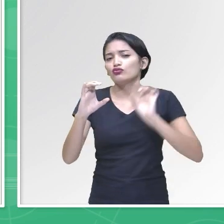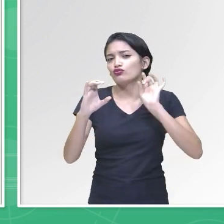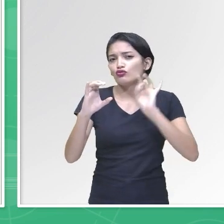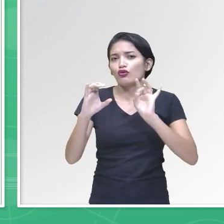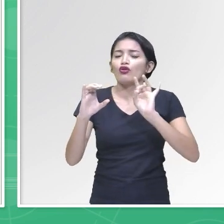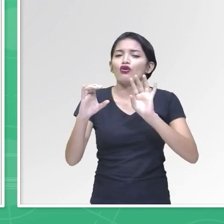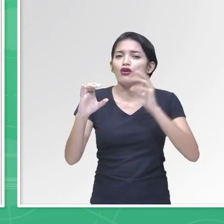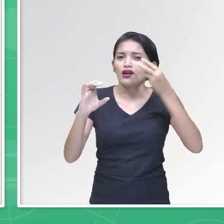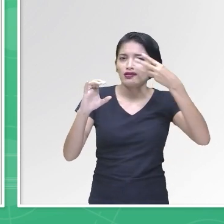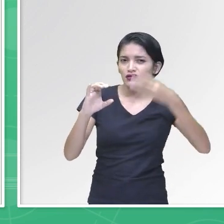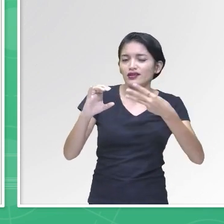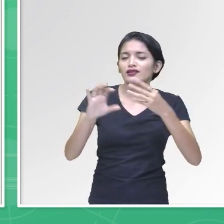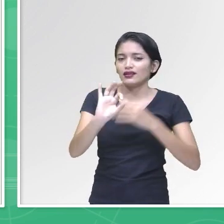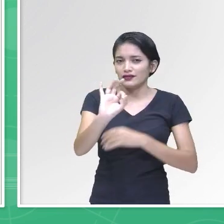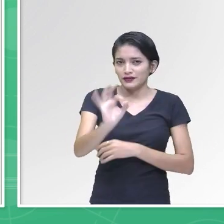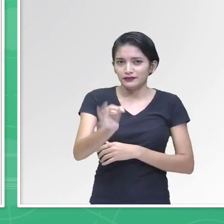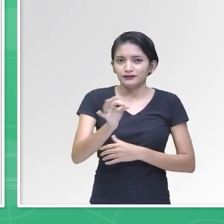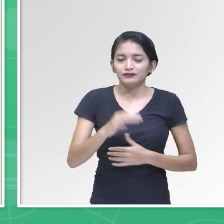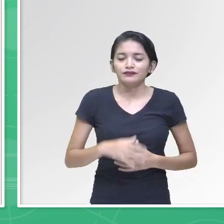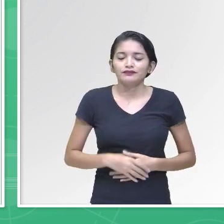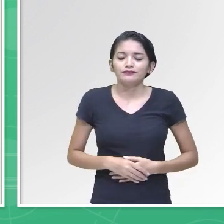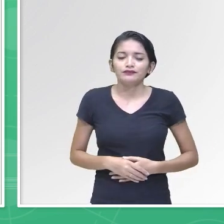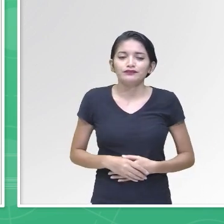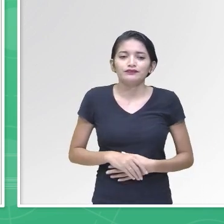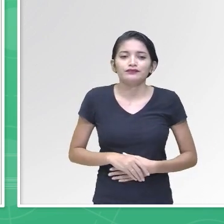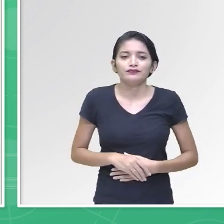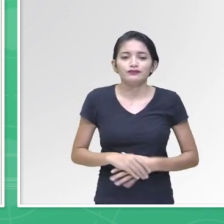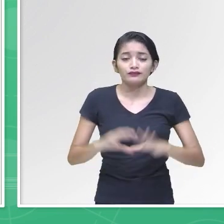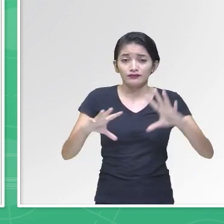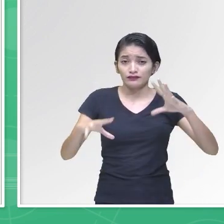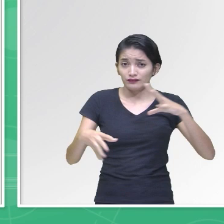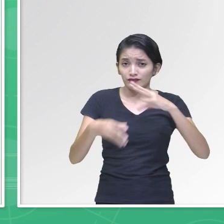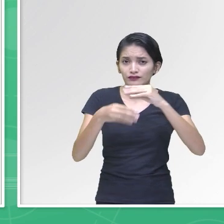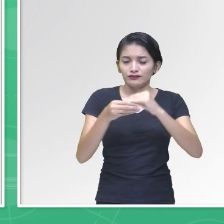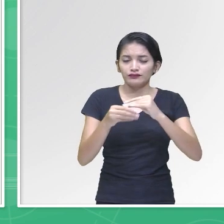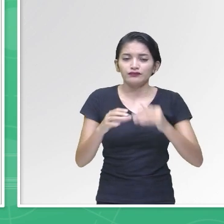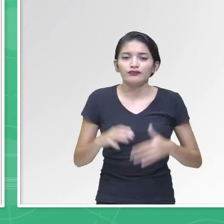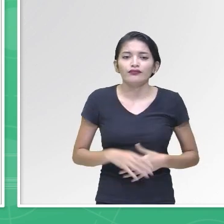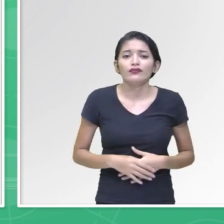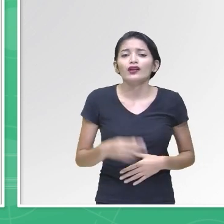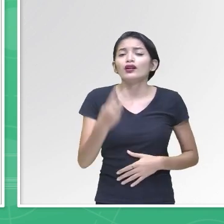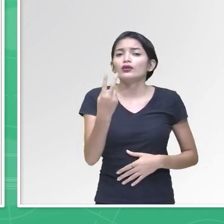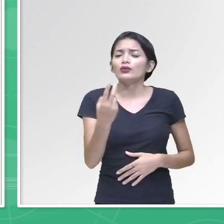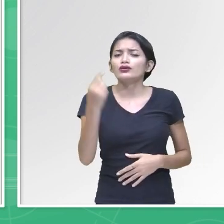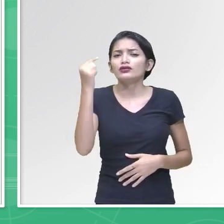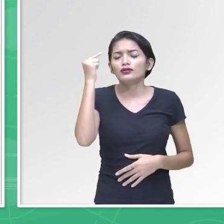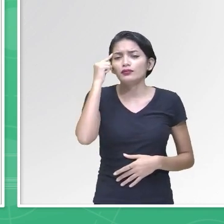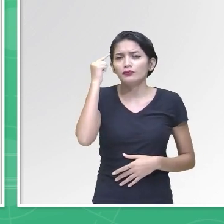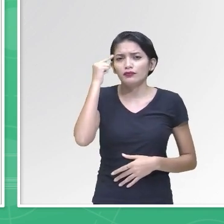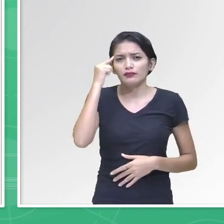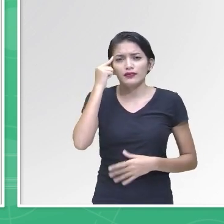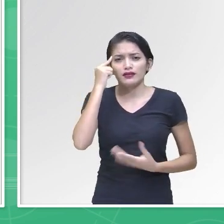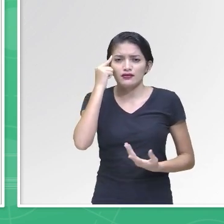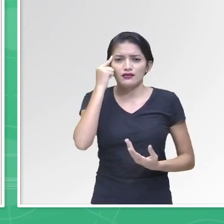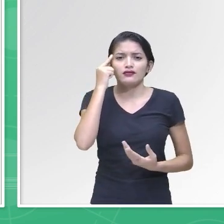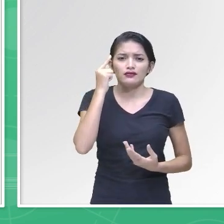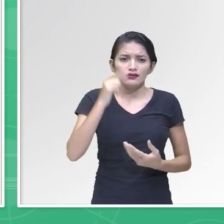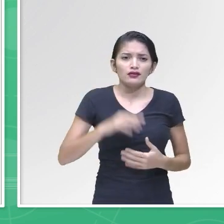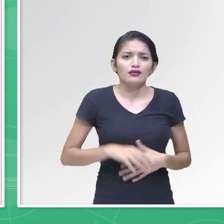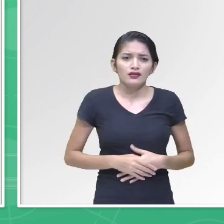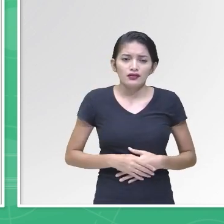3 está correto. Vamos ao comentário rapidamente. Há duas concepções comumente aplicadas